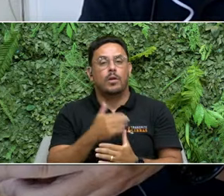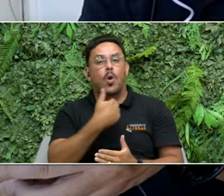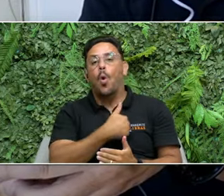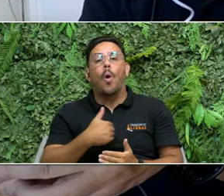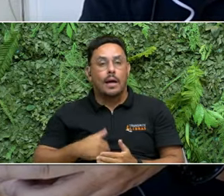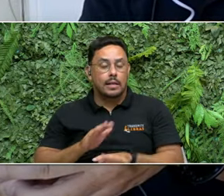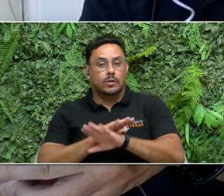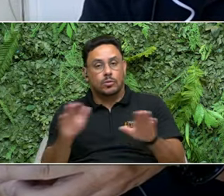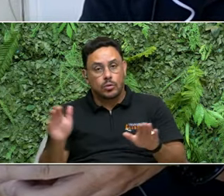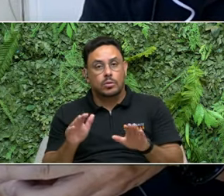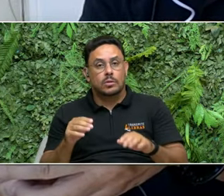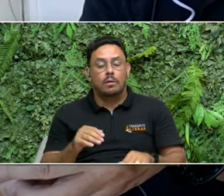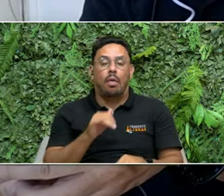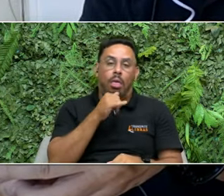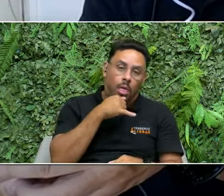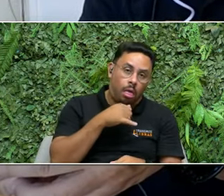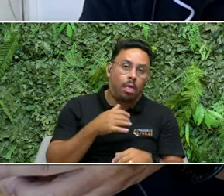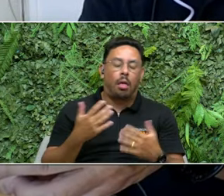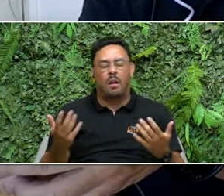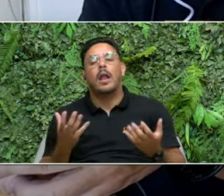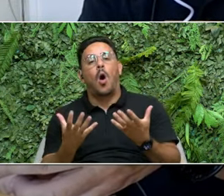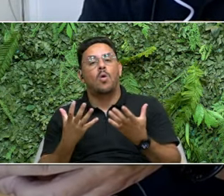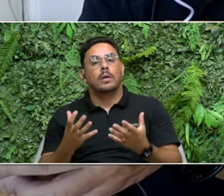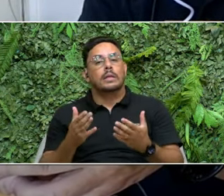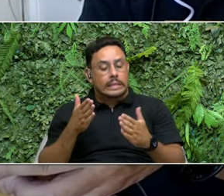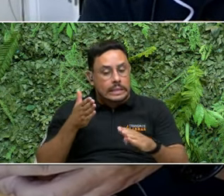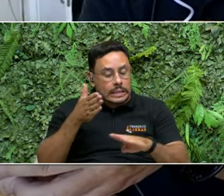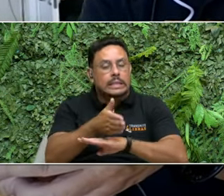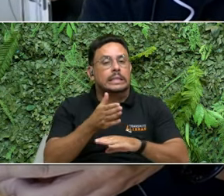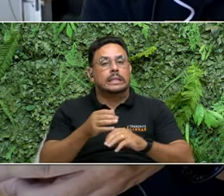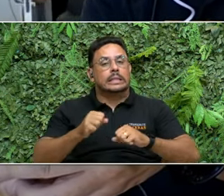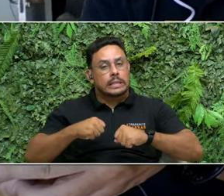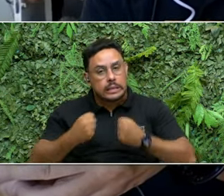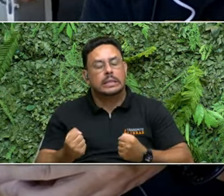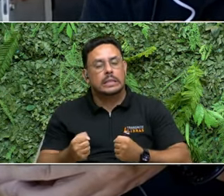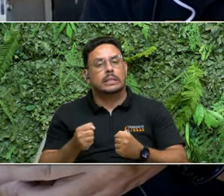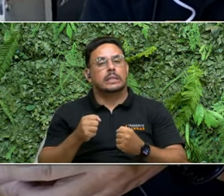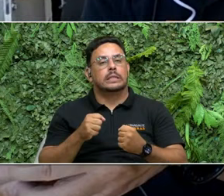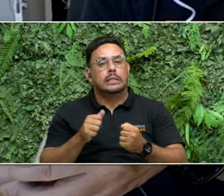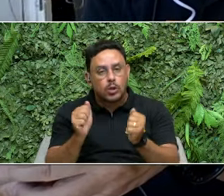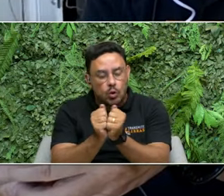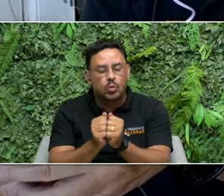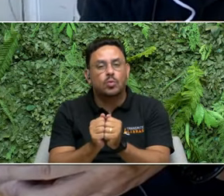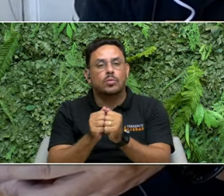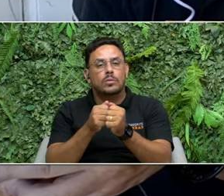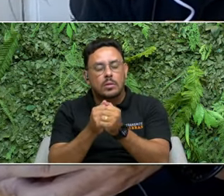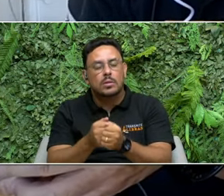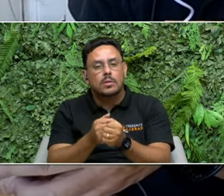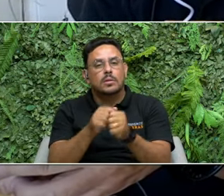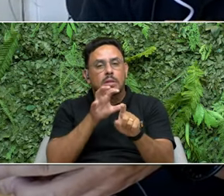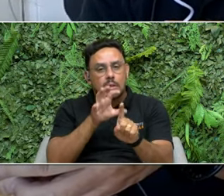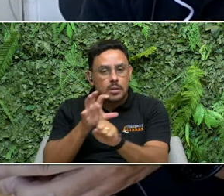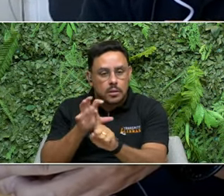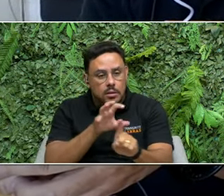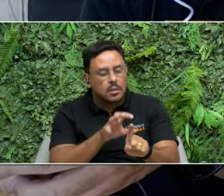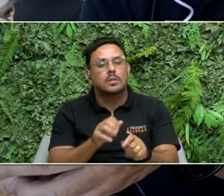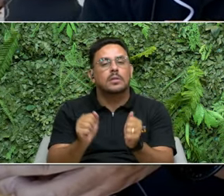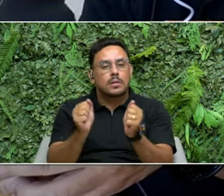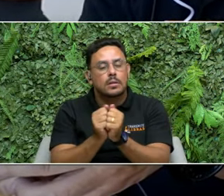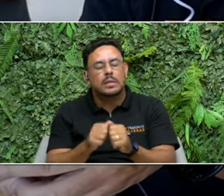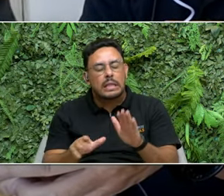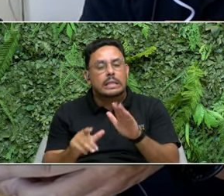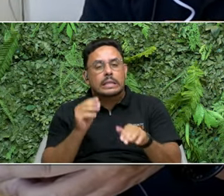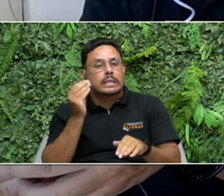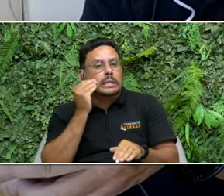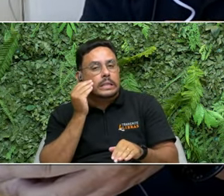será aquele time reativo a gente espera um time propositivo um time que vai para cima que vai marcar alto que vai pressionar sempre que perder essa bola vai tentar roubar